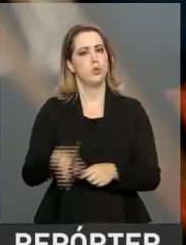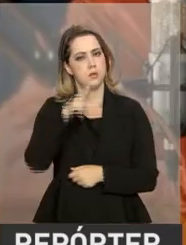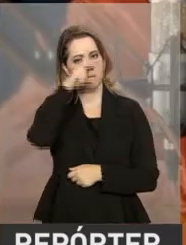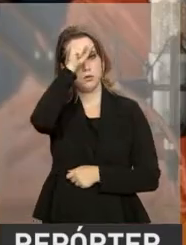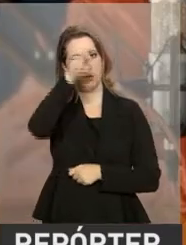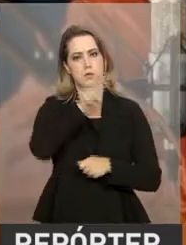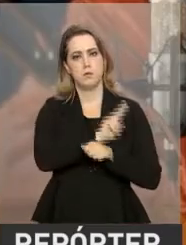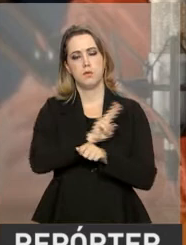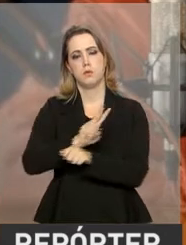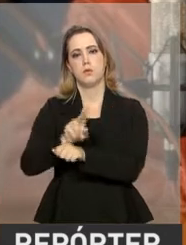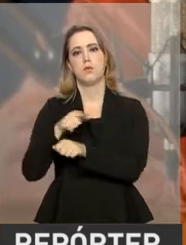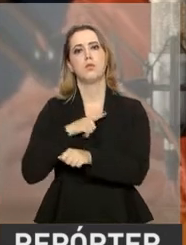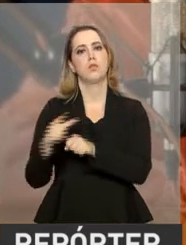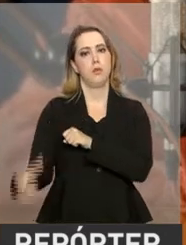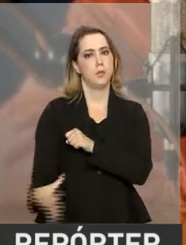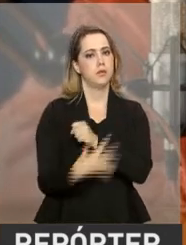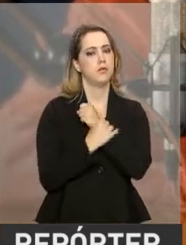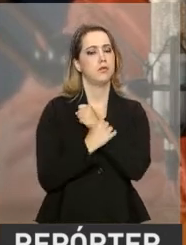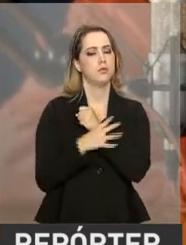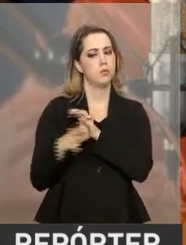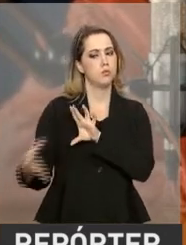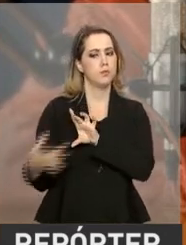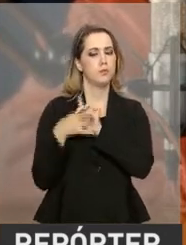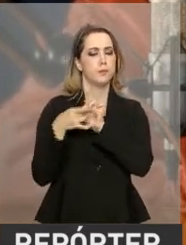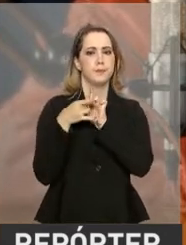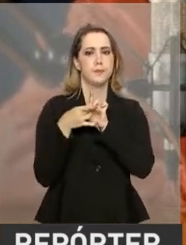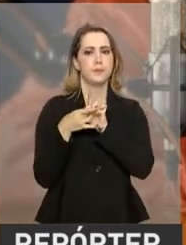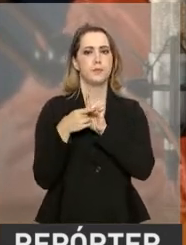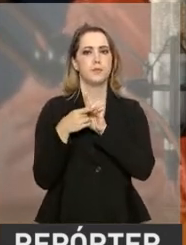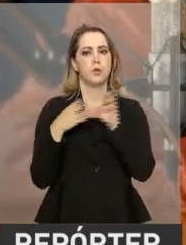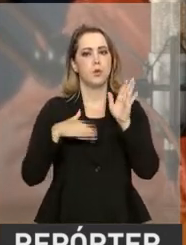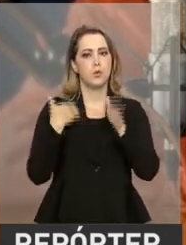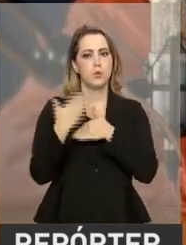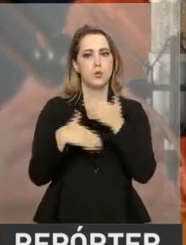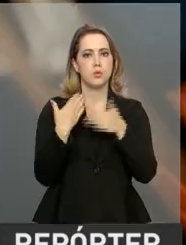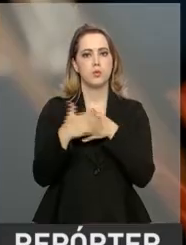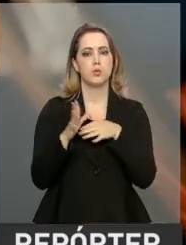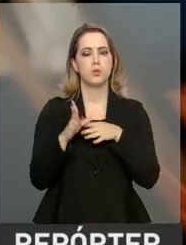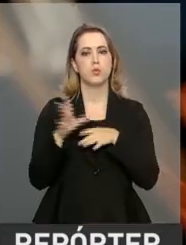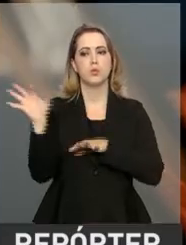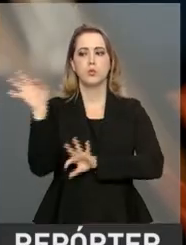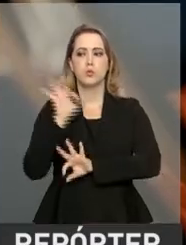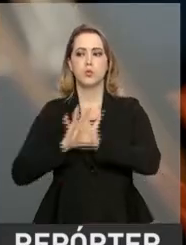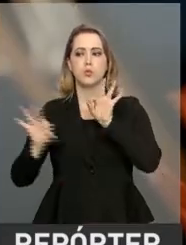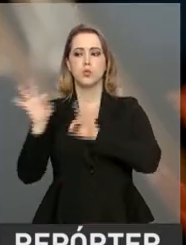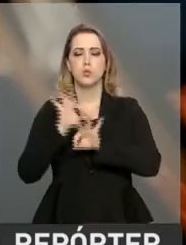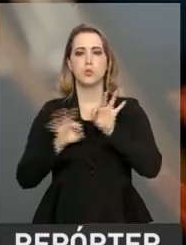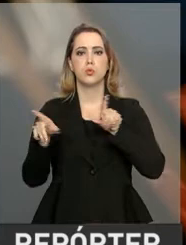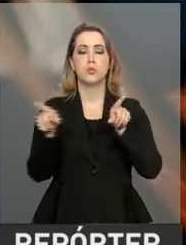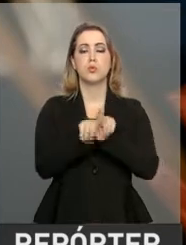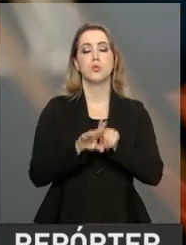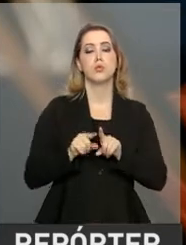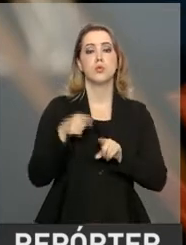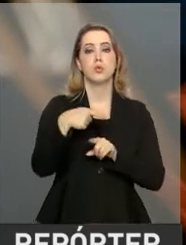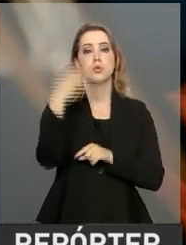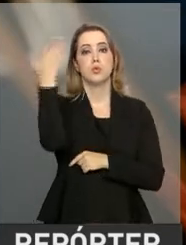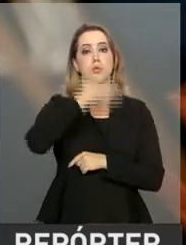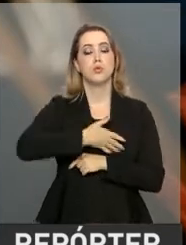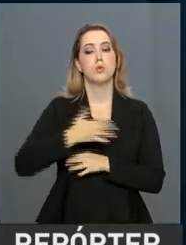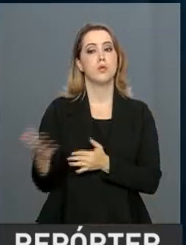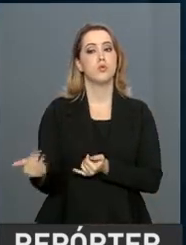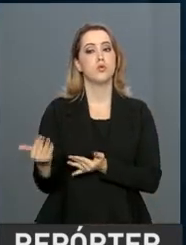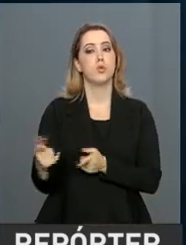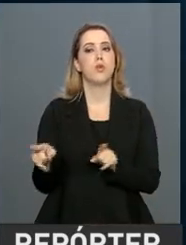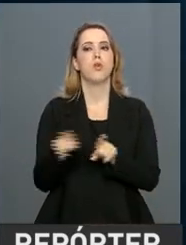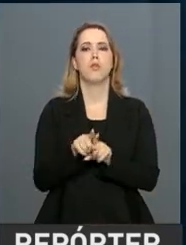e de segurança para garantir que ele permaneça ordem no dia da prova que nós jovens e jovens adultos